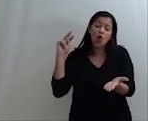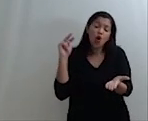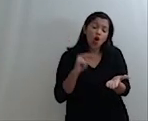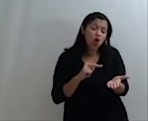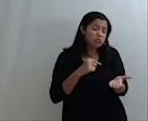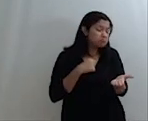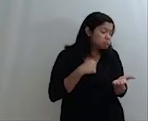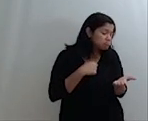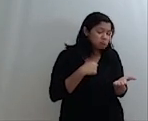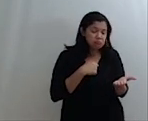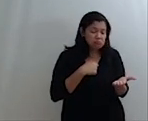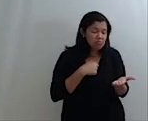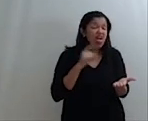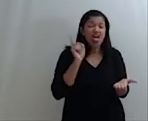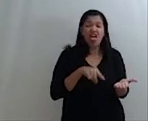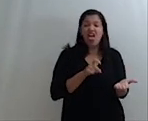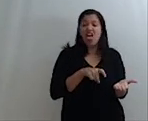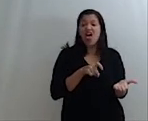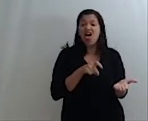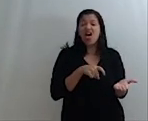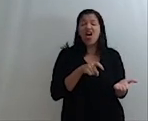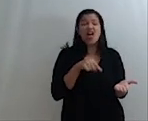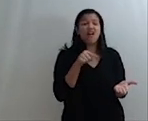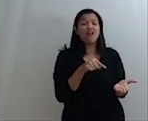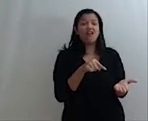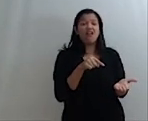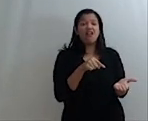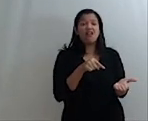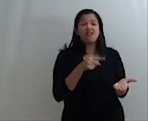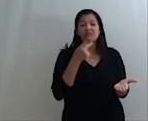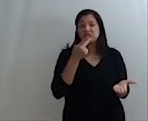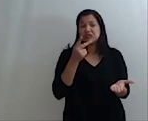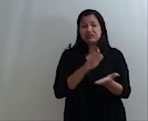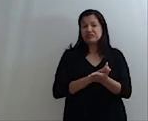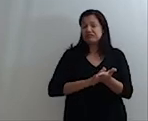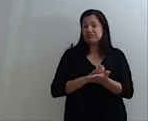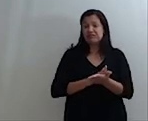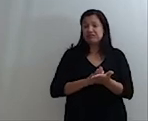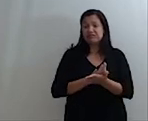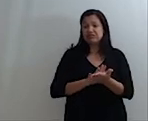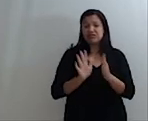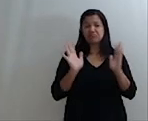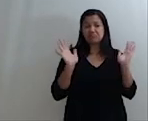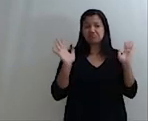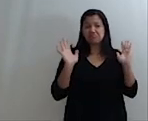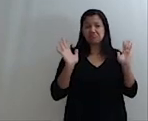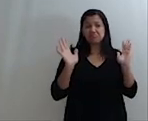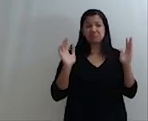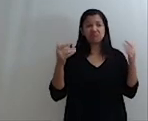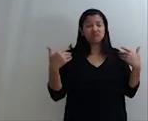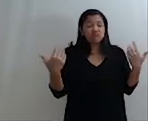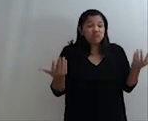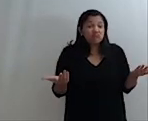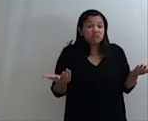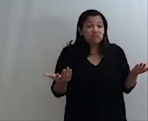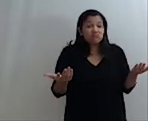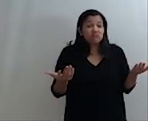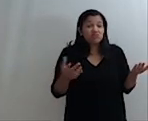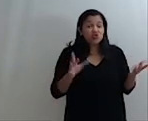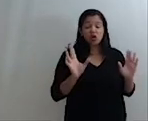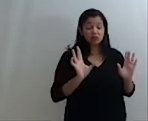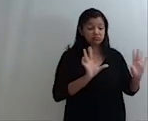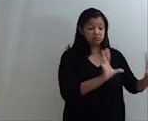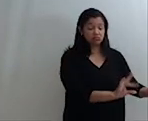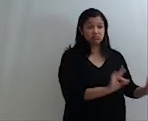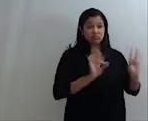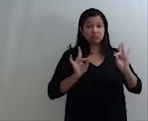procedimentos sequer foram mencionados os dois reconhecimentos praticamente foram feitos com copia e cola